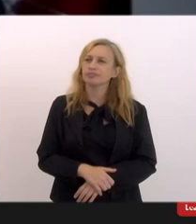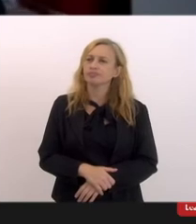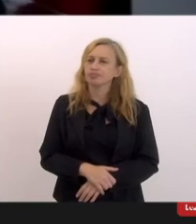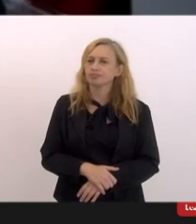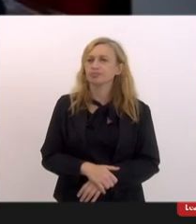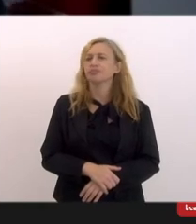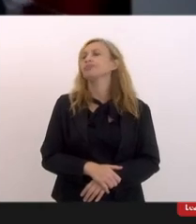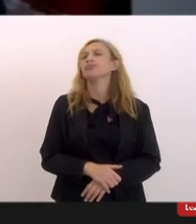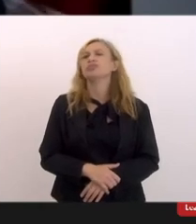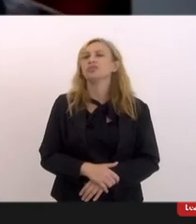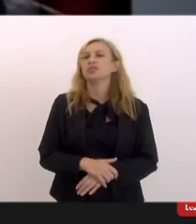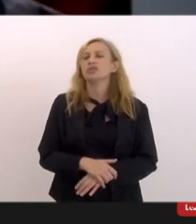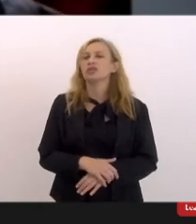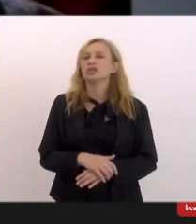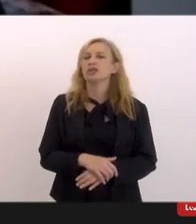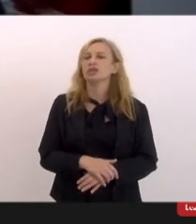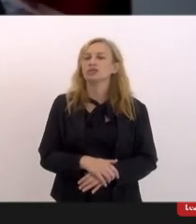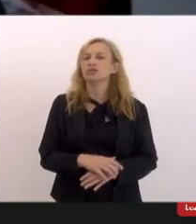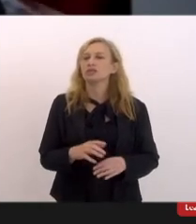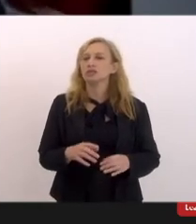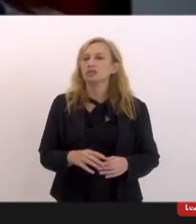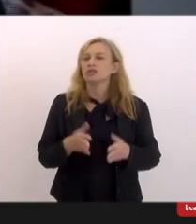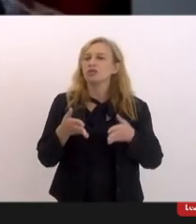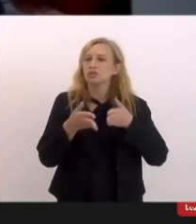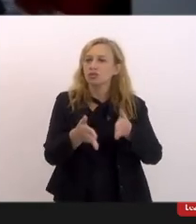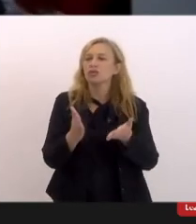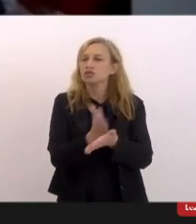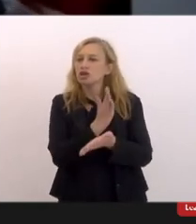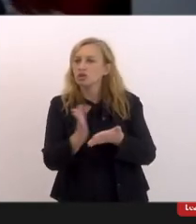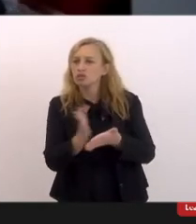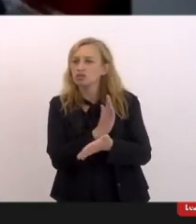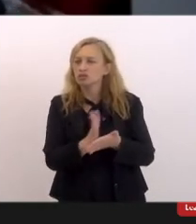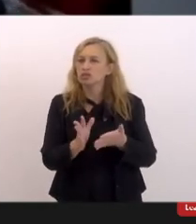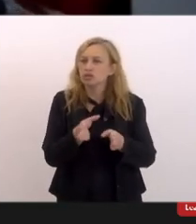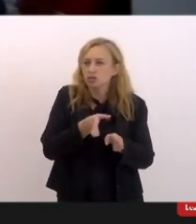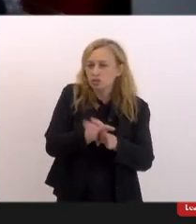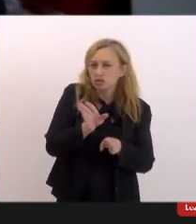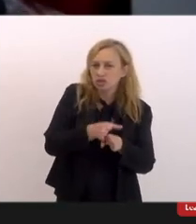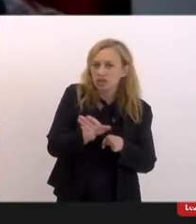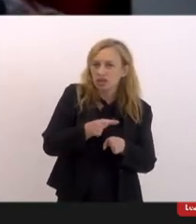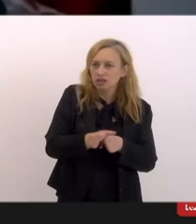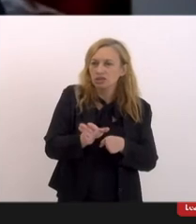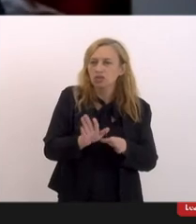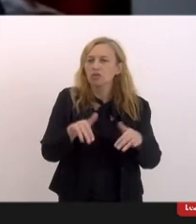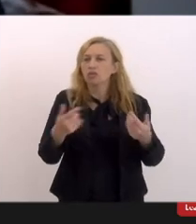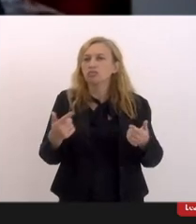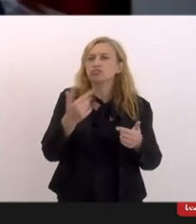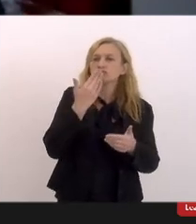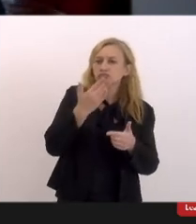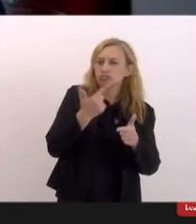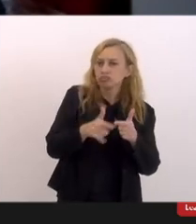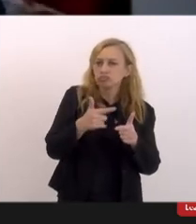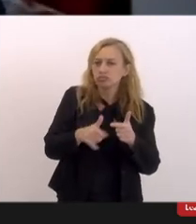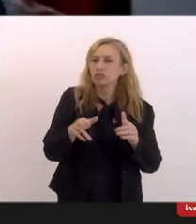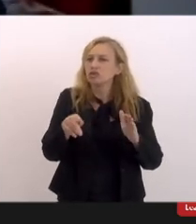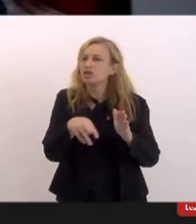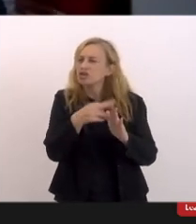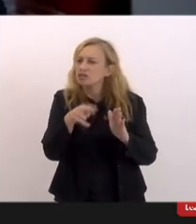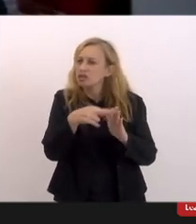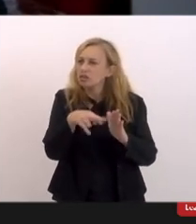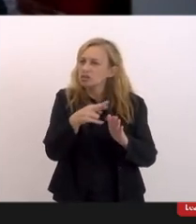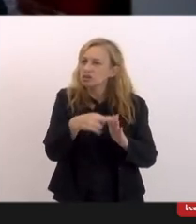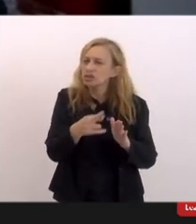têm sido entregues de recursos, repasses, e sempre com a orientação que a gente não tem nenhum tipo de problema. A resolução conjunta,